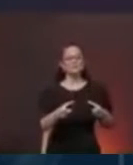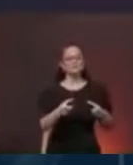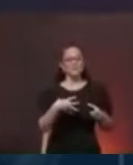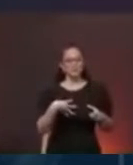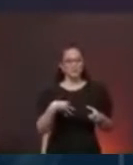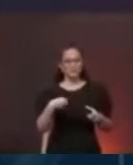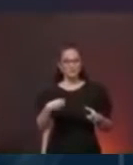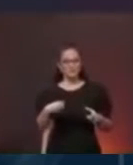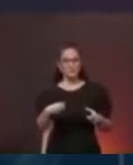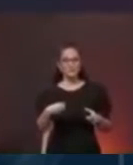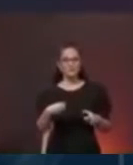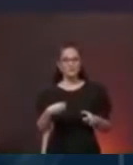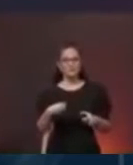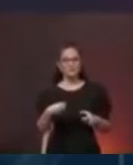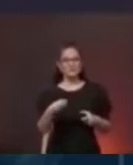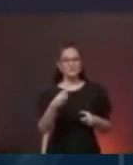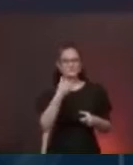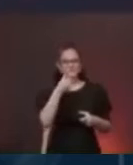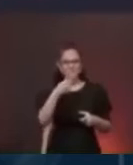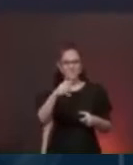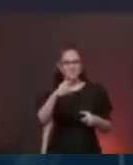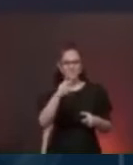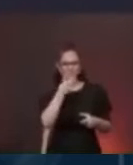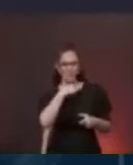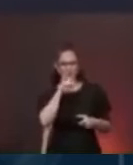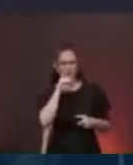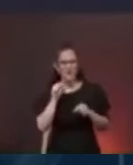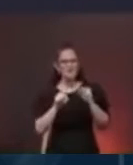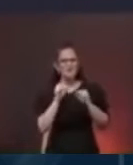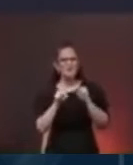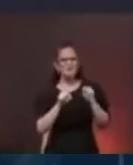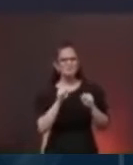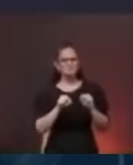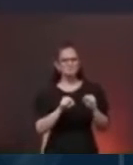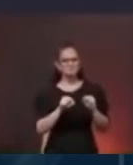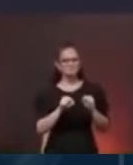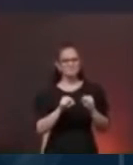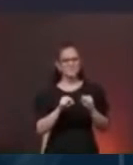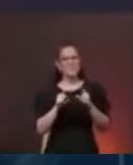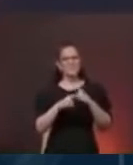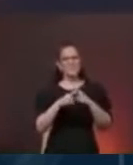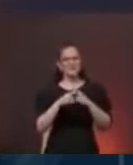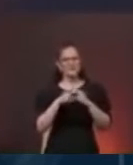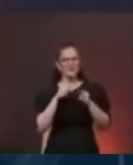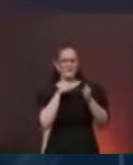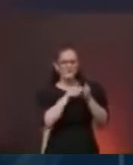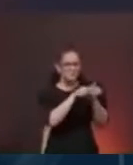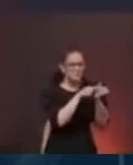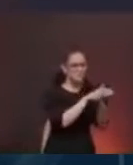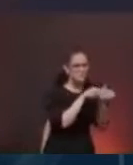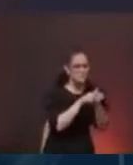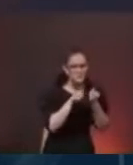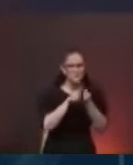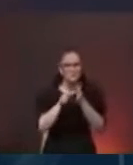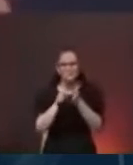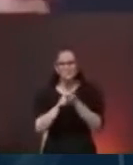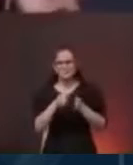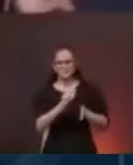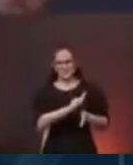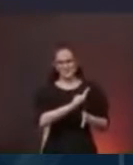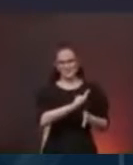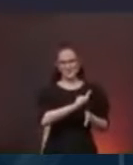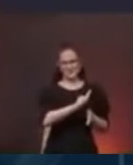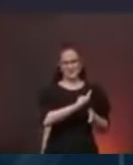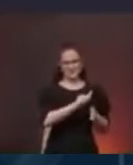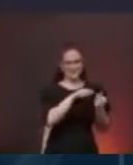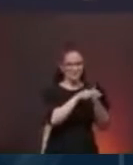Que sua, aí o saía dali, sua mãe é da CIA, FBI, investigou minha